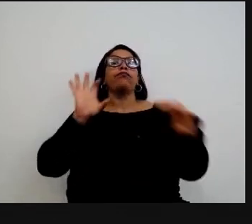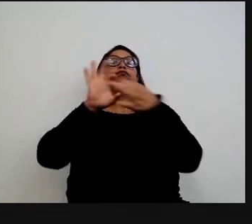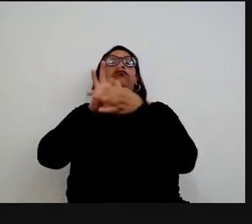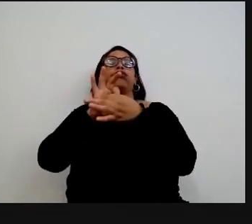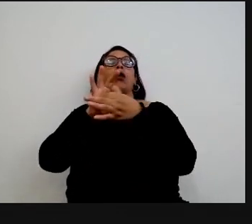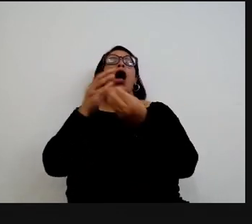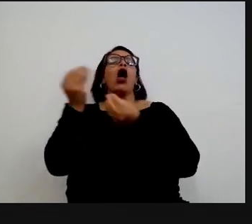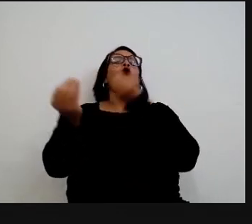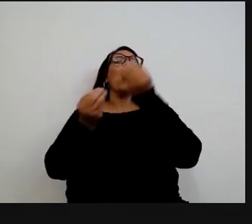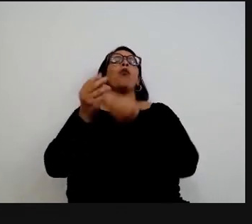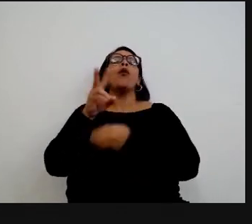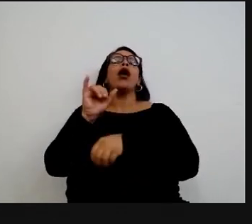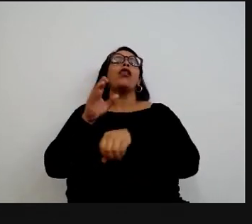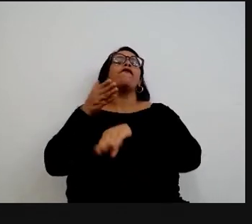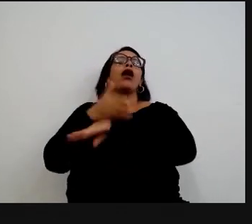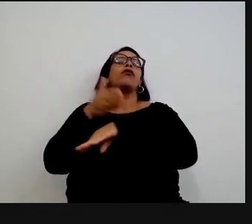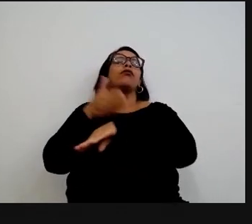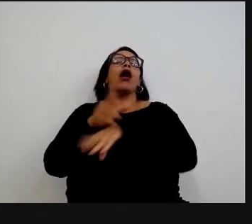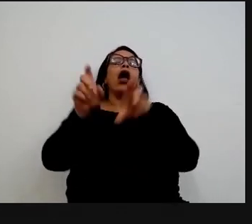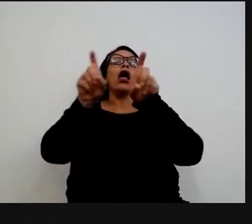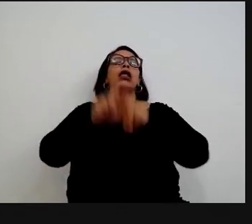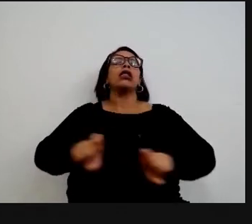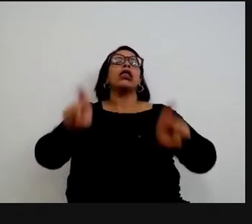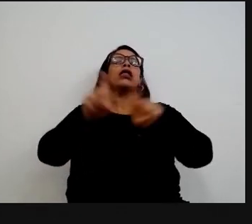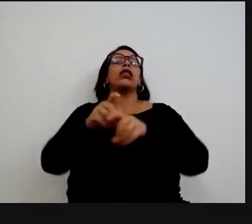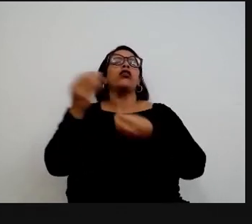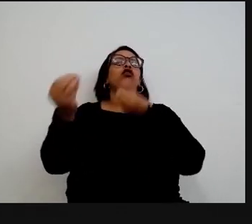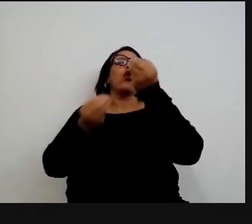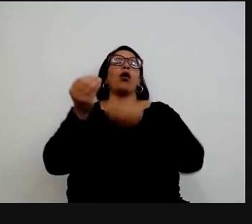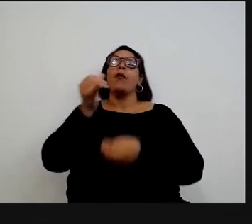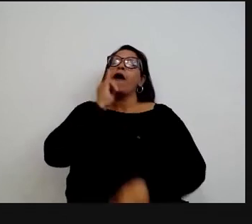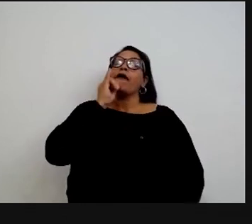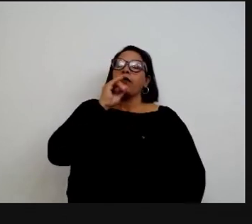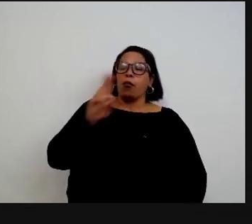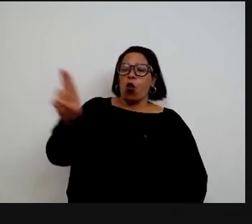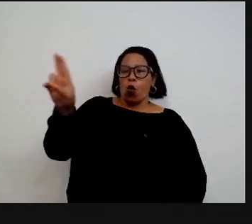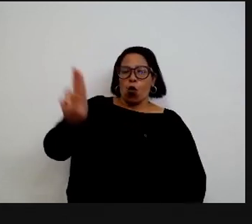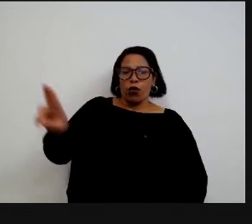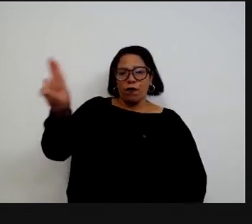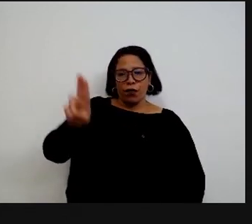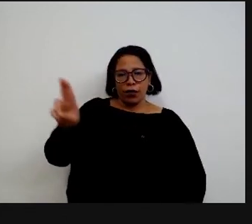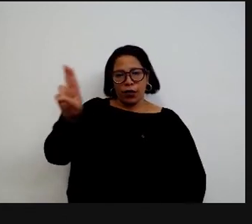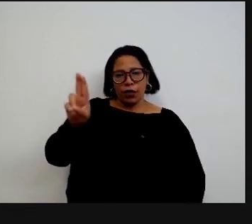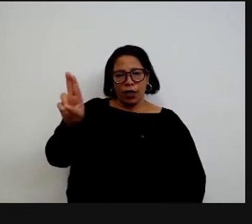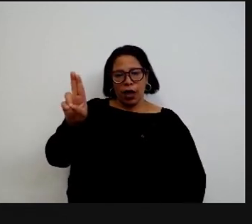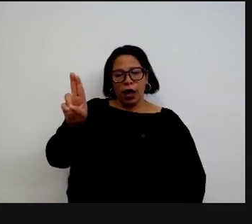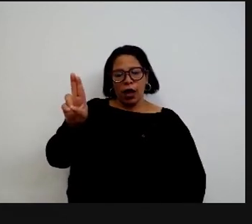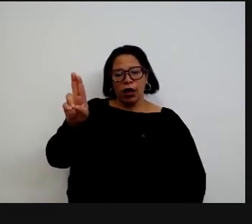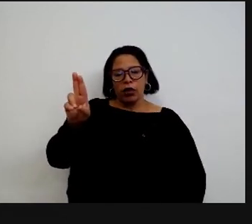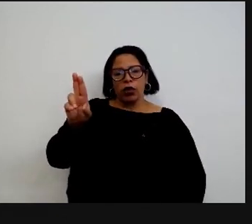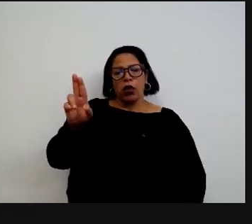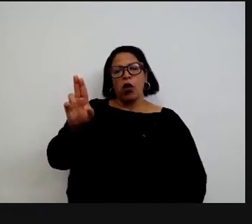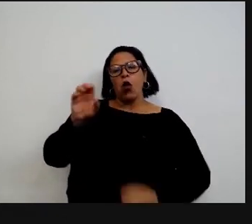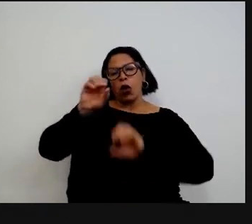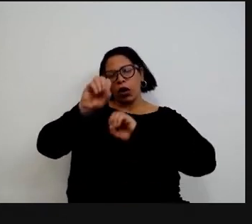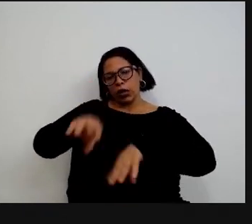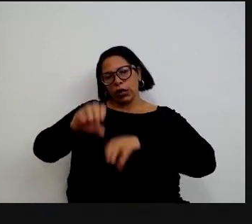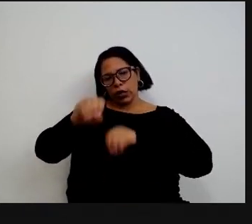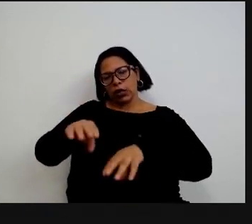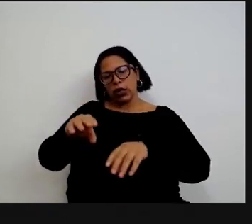como que ele vai navegar? Por isso que eu procuro, tanto na educação universitária, né, quanto na